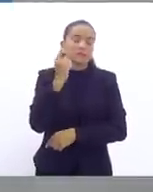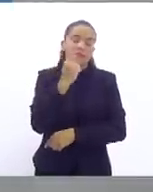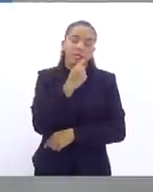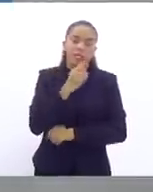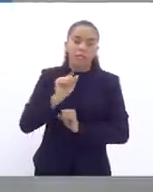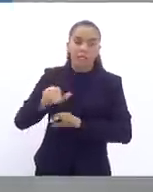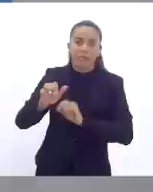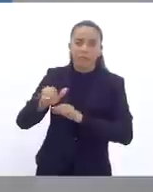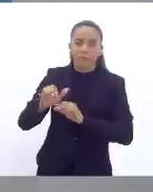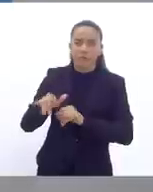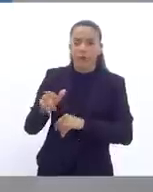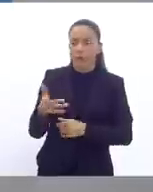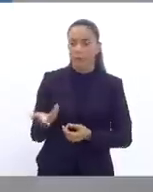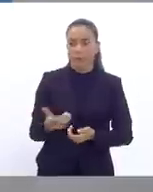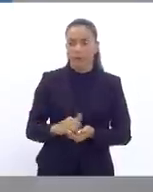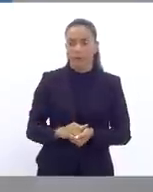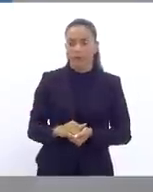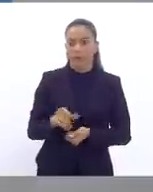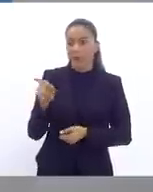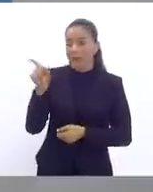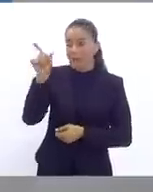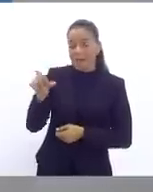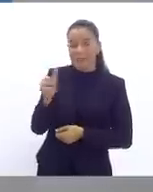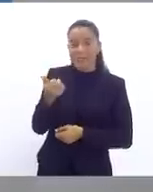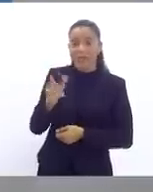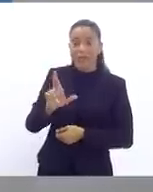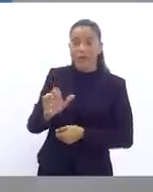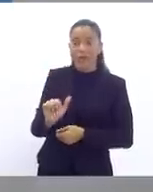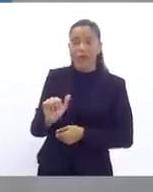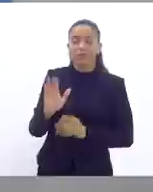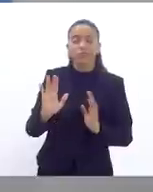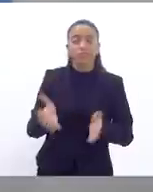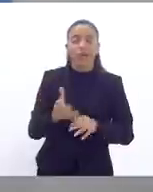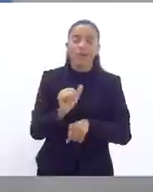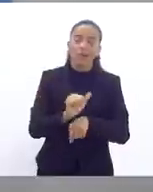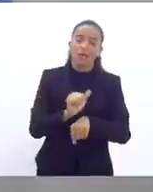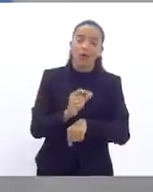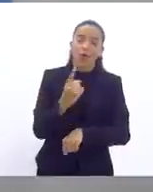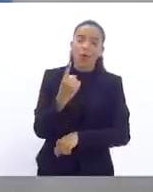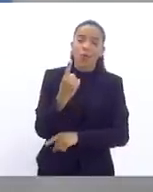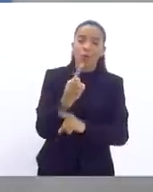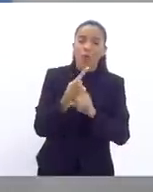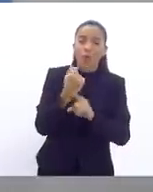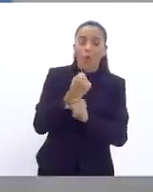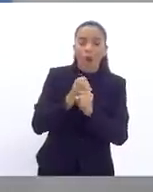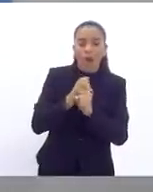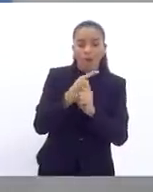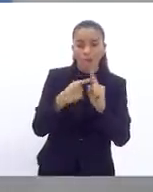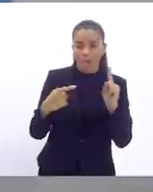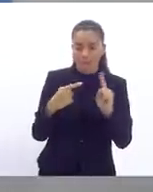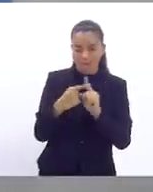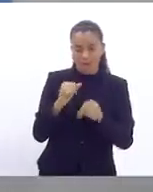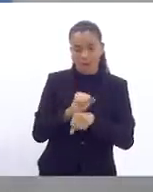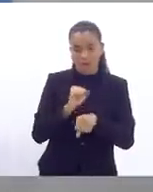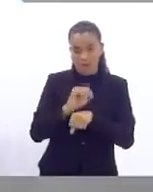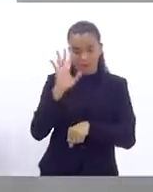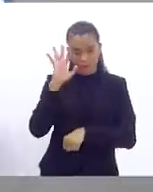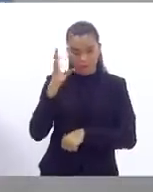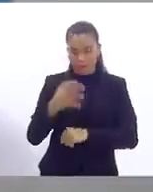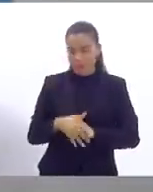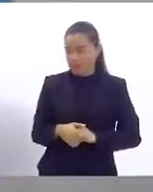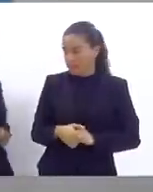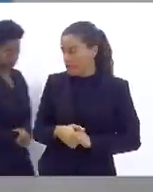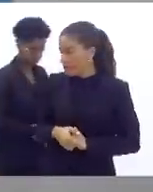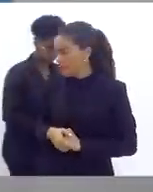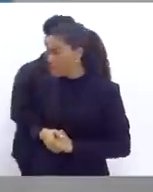tá né é mais de um ano e meio à espera de uma solução e ela